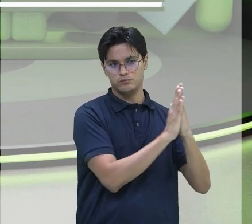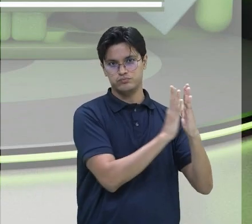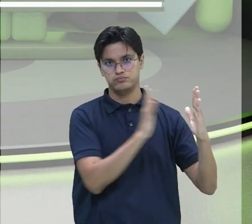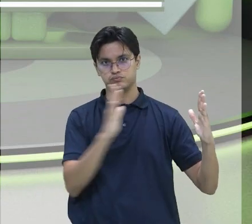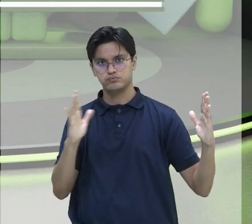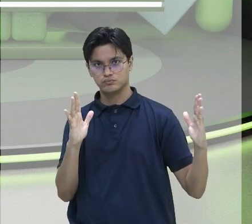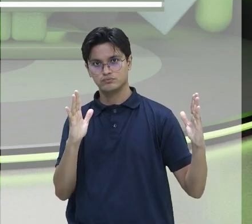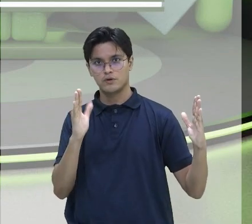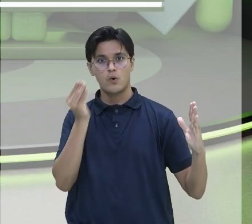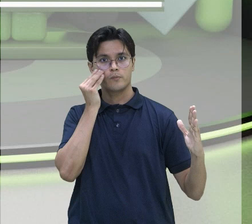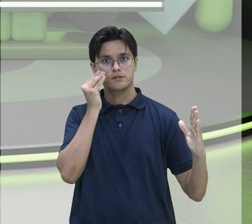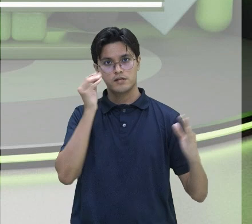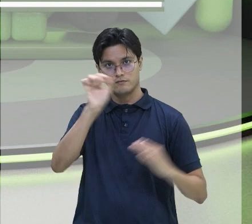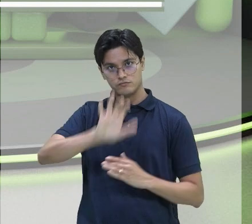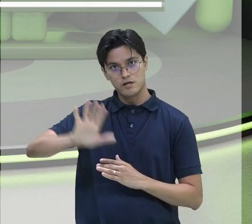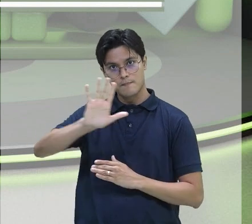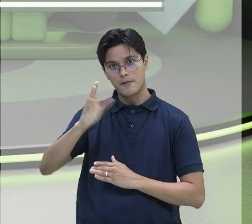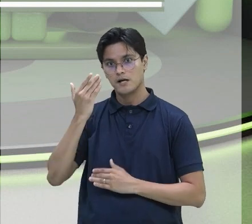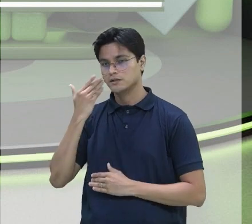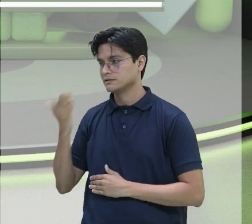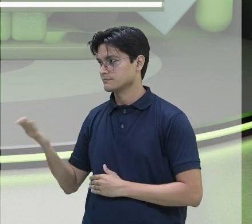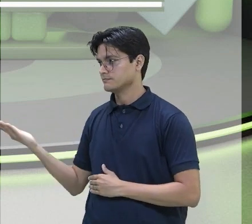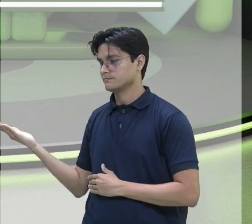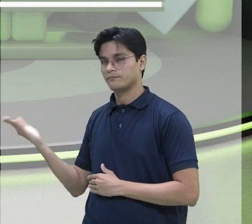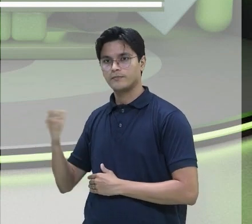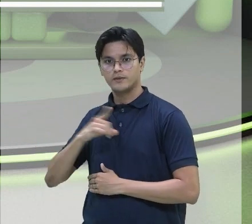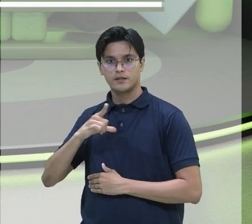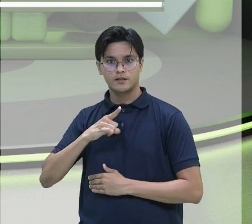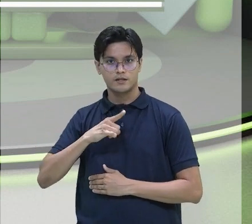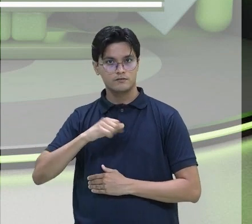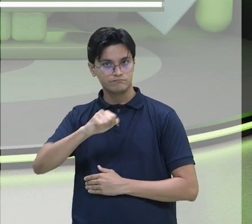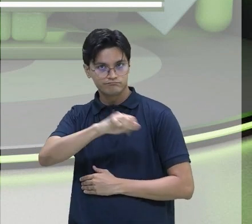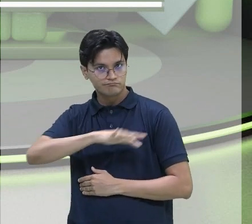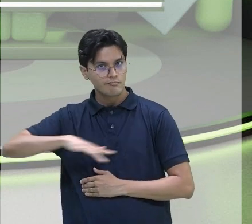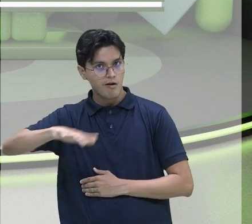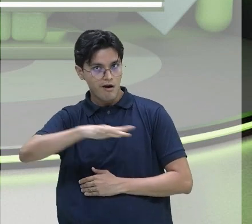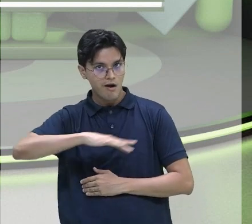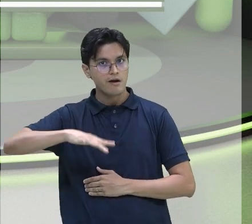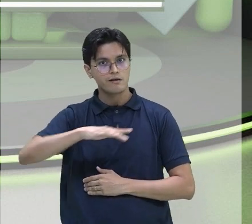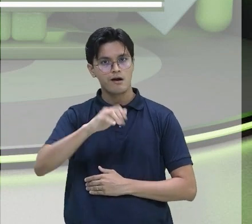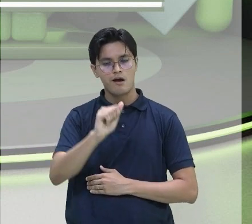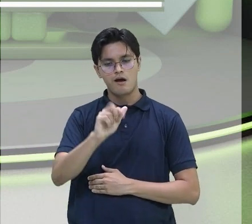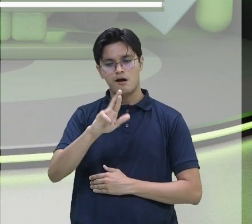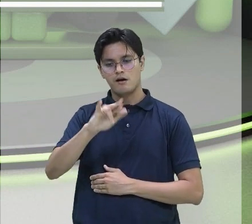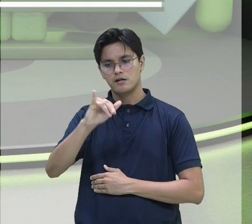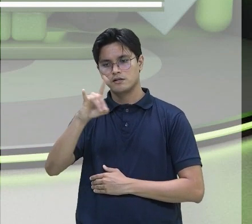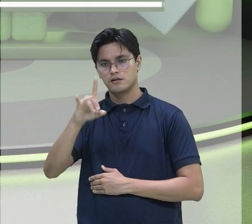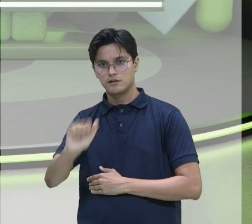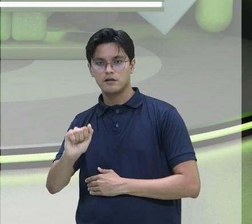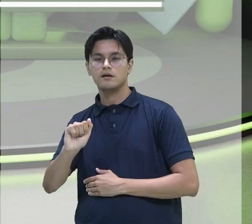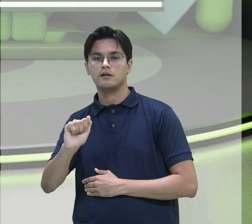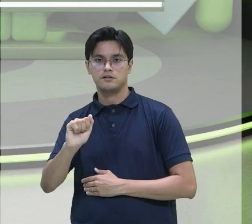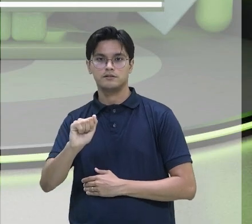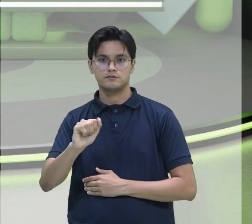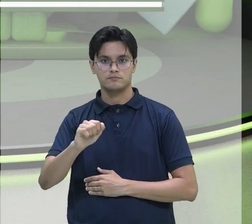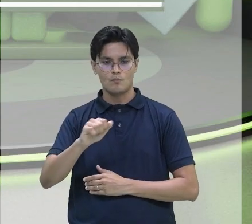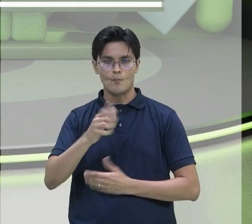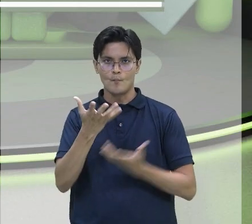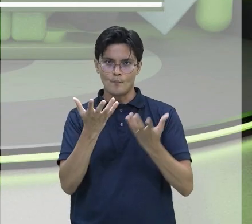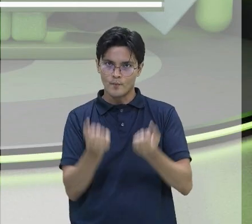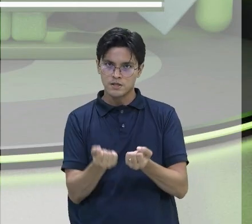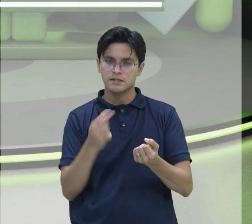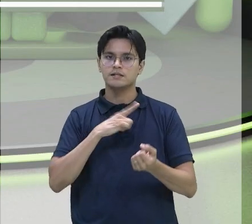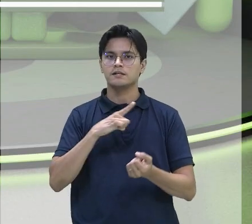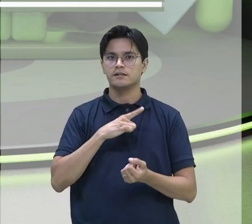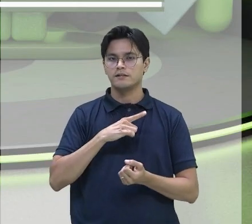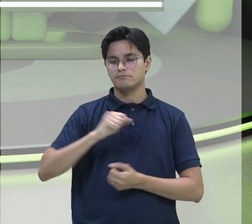imagem. Nós temos uma imagem de uma área árida, né, de uma área